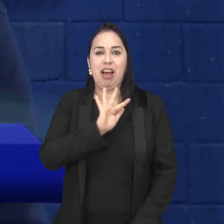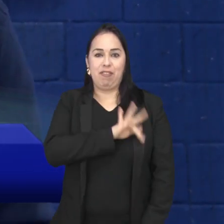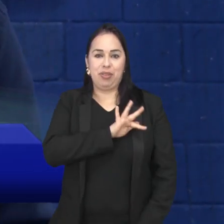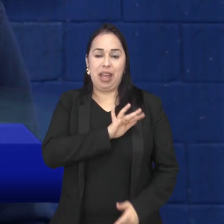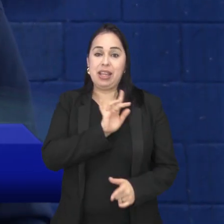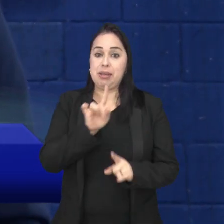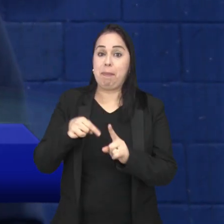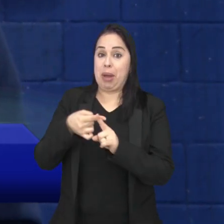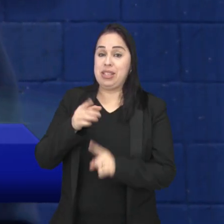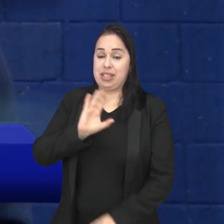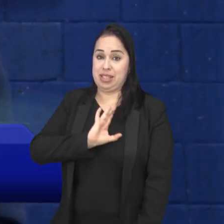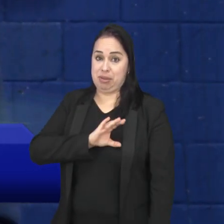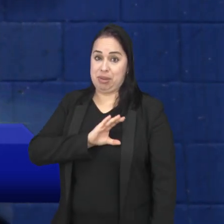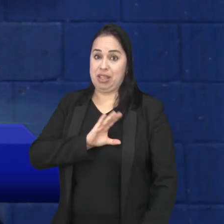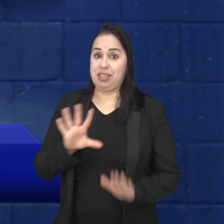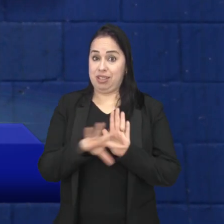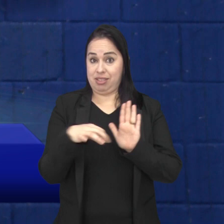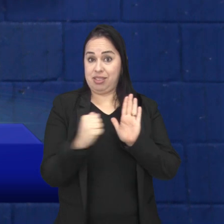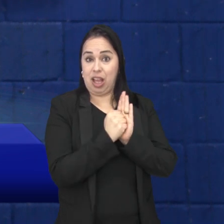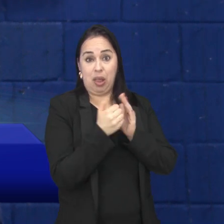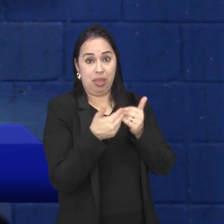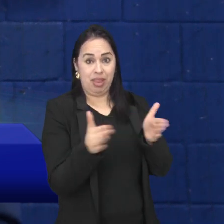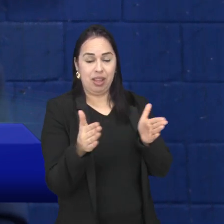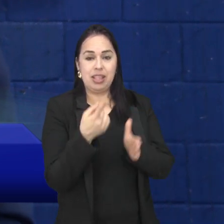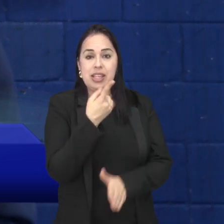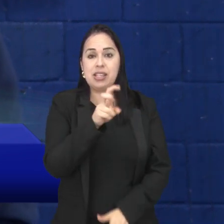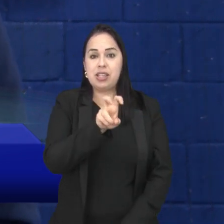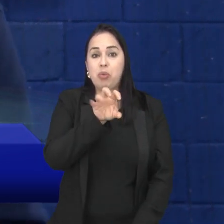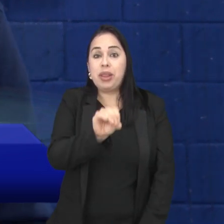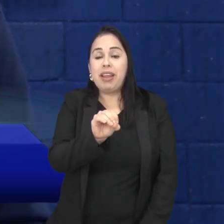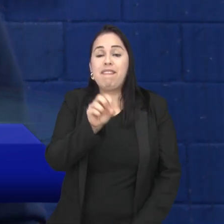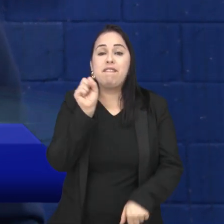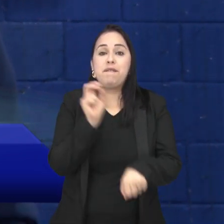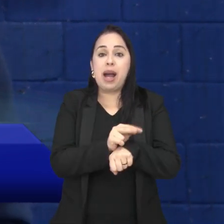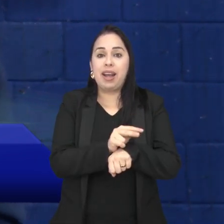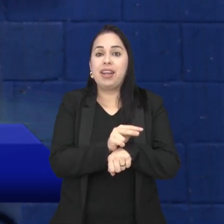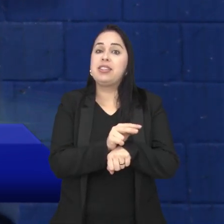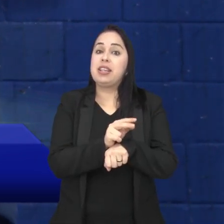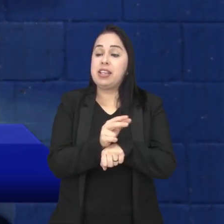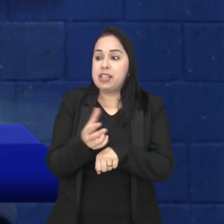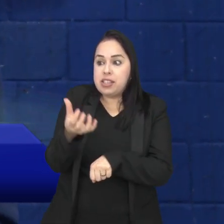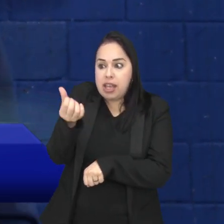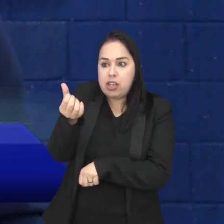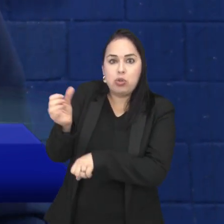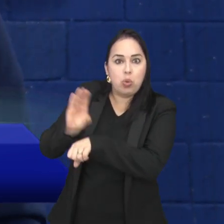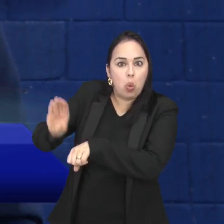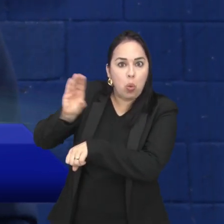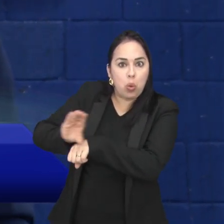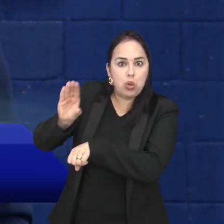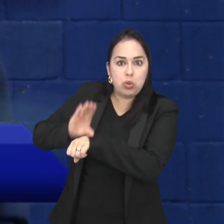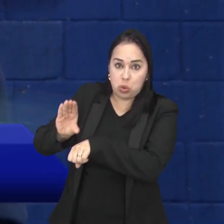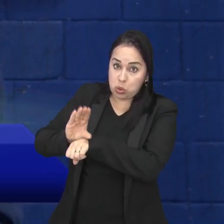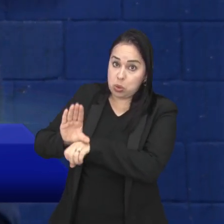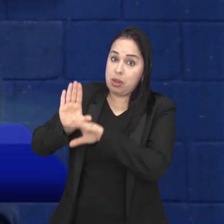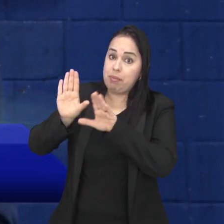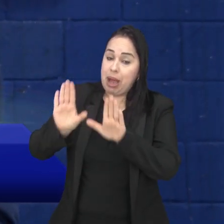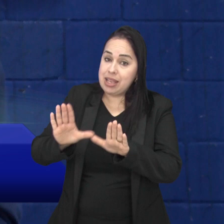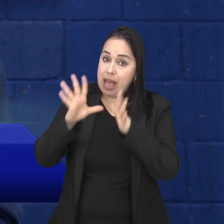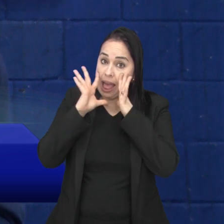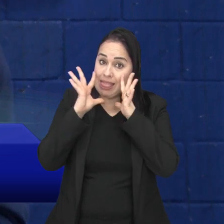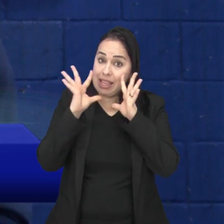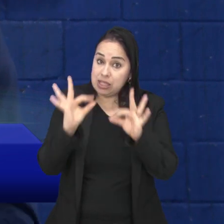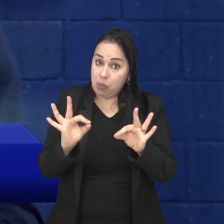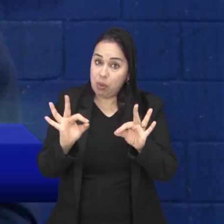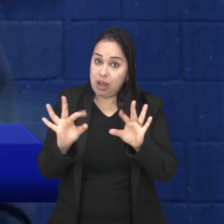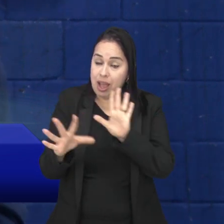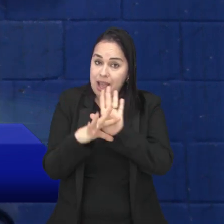do CEPAS, está com inscrições abertas para 150 vagas para 6 cursos profissionalizantes. Mas atenção,